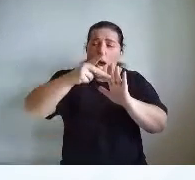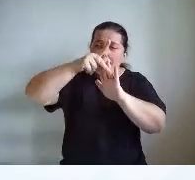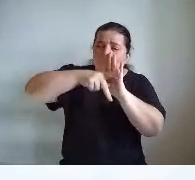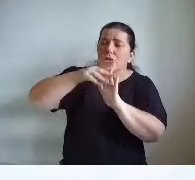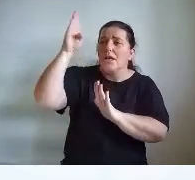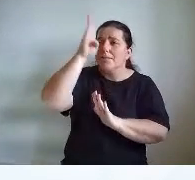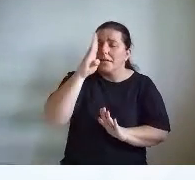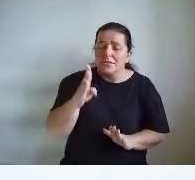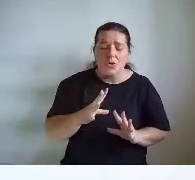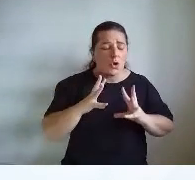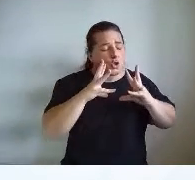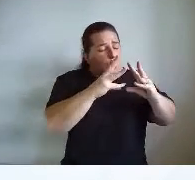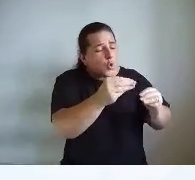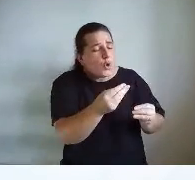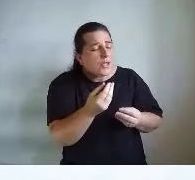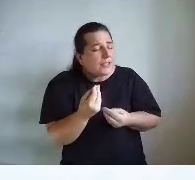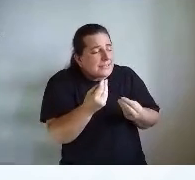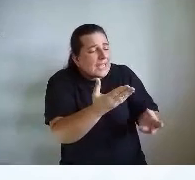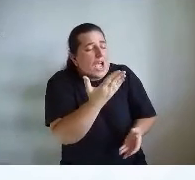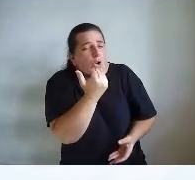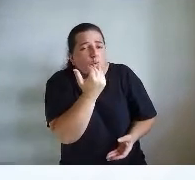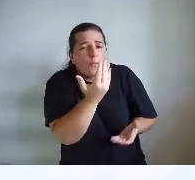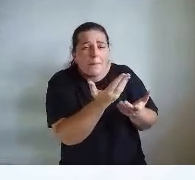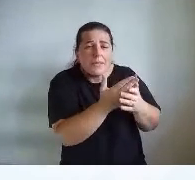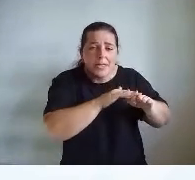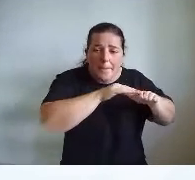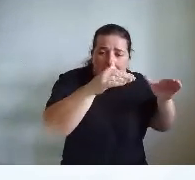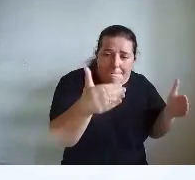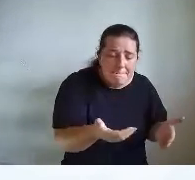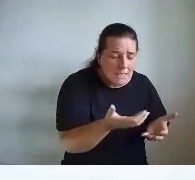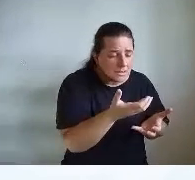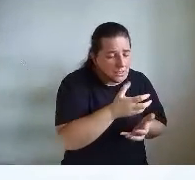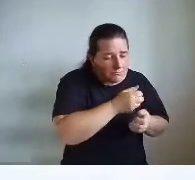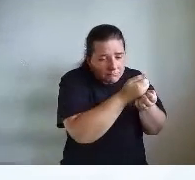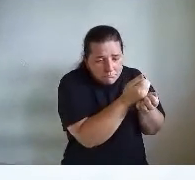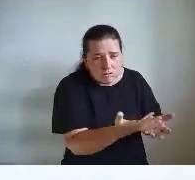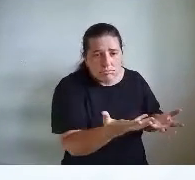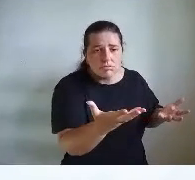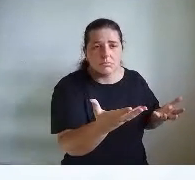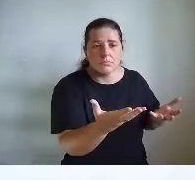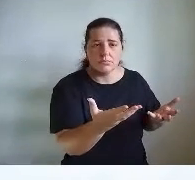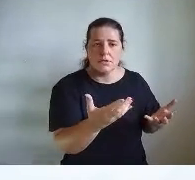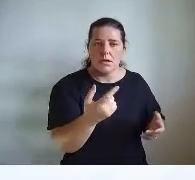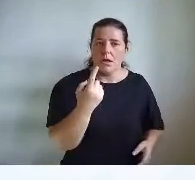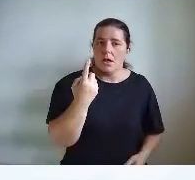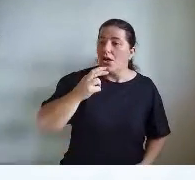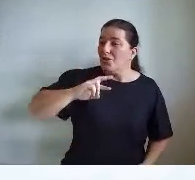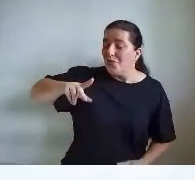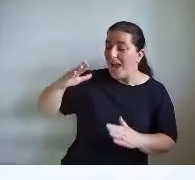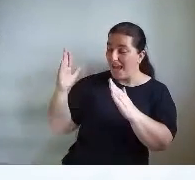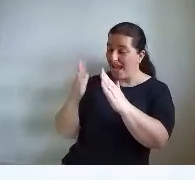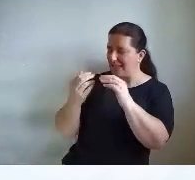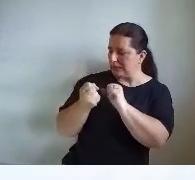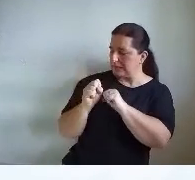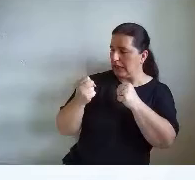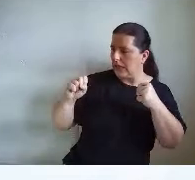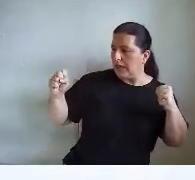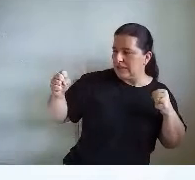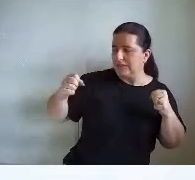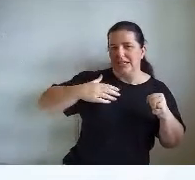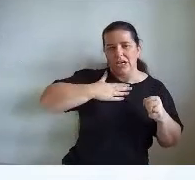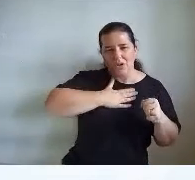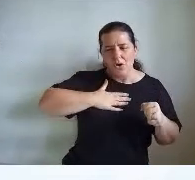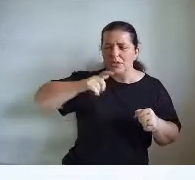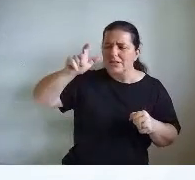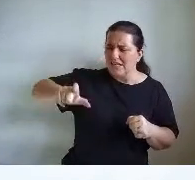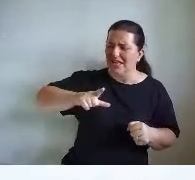tenha ali comida todos os dias na sua mesa. É o mínimo. Ninguém está falando de mansão, né? Quem gosta de mansão, né? A gente